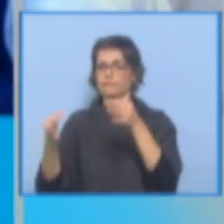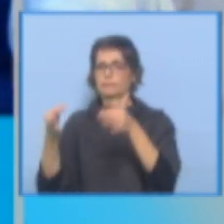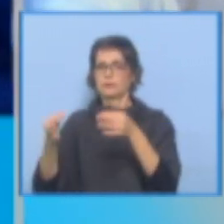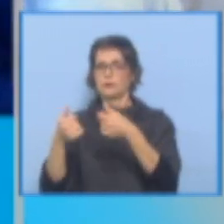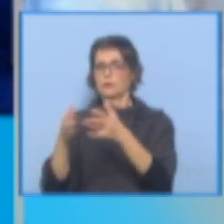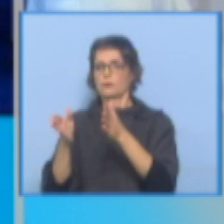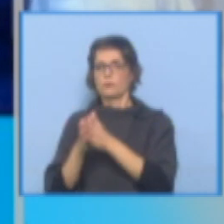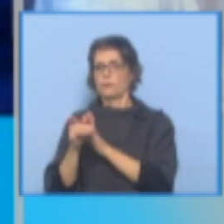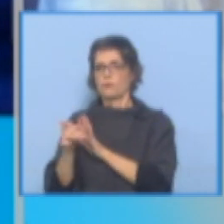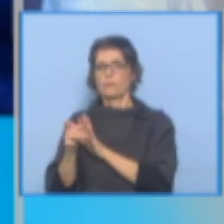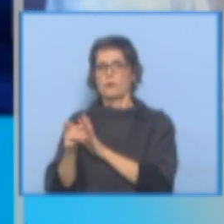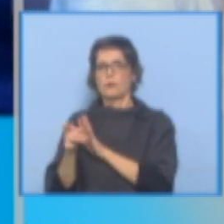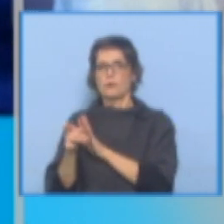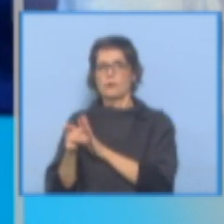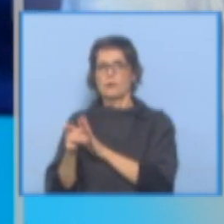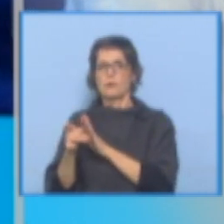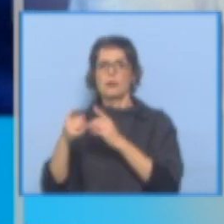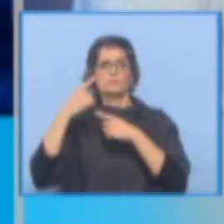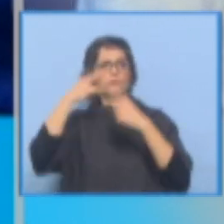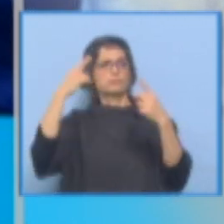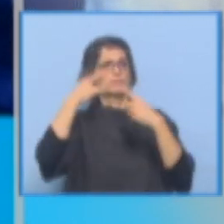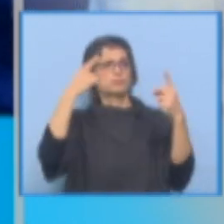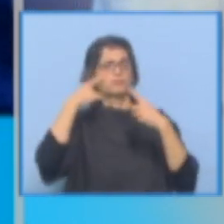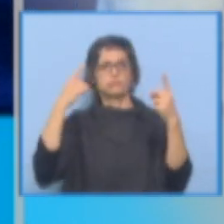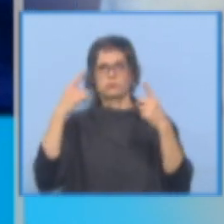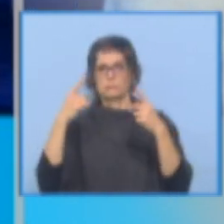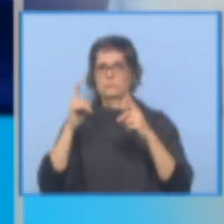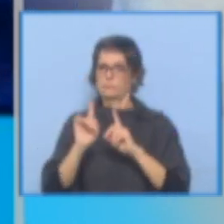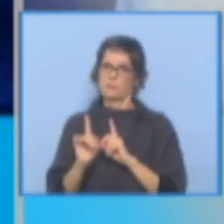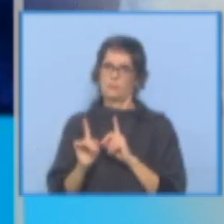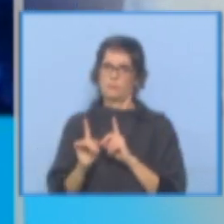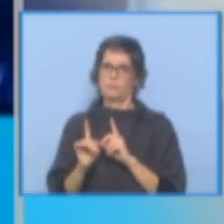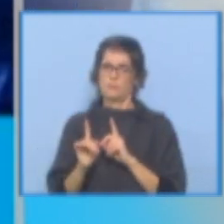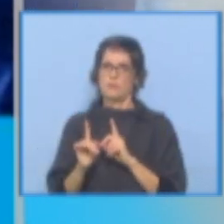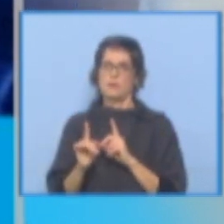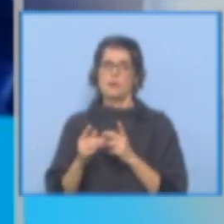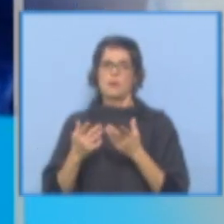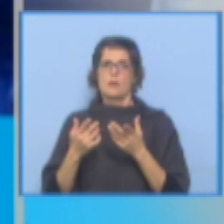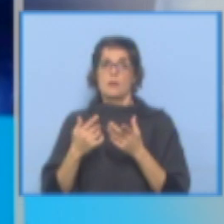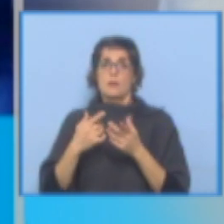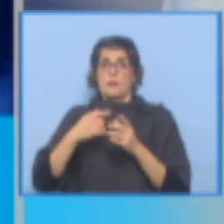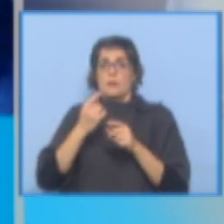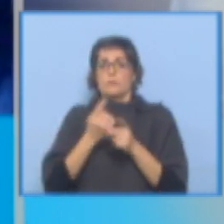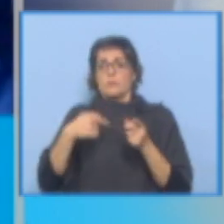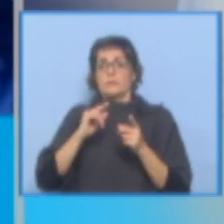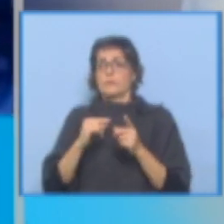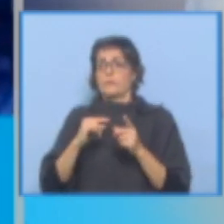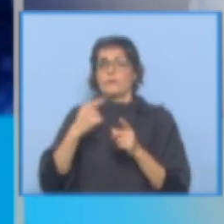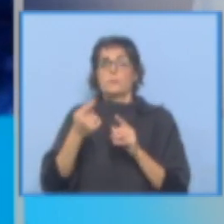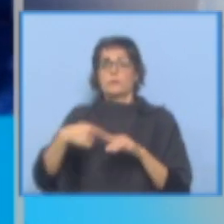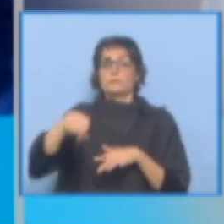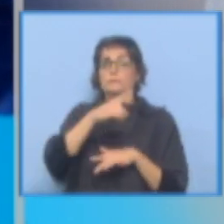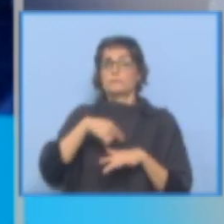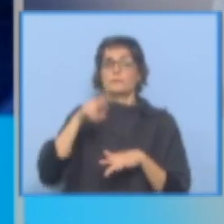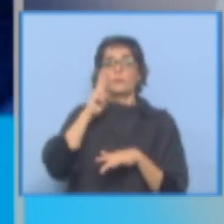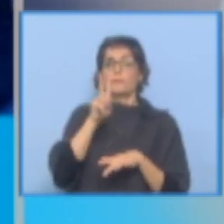se passa um bocadinho na praça pública e em que nós identificamos uns agentes, claro que também indiretamente eu estava a falar da